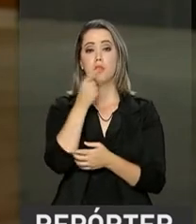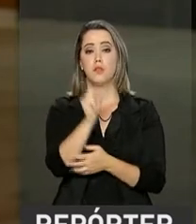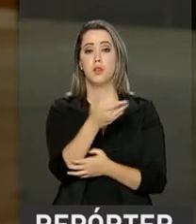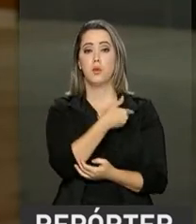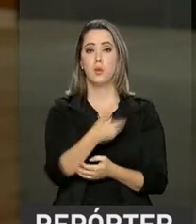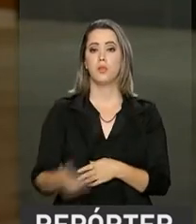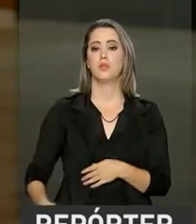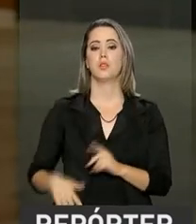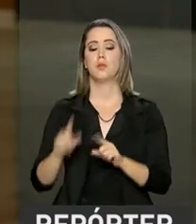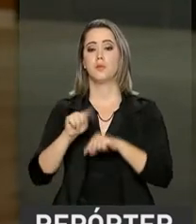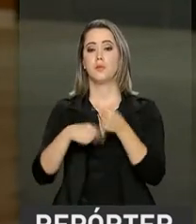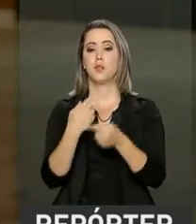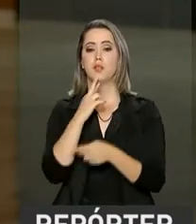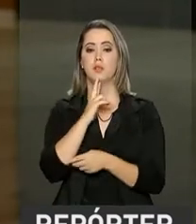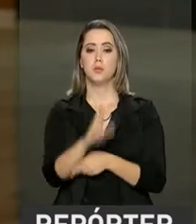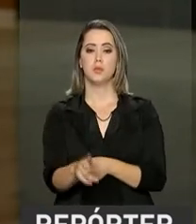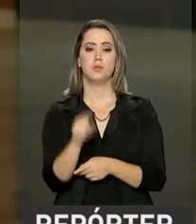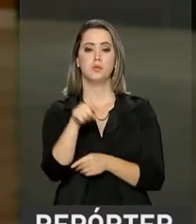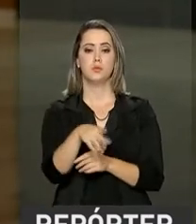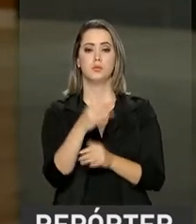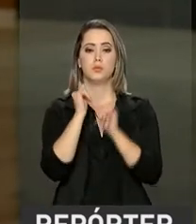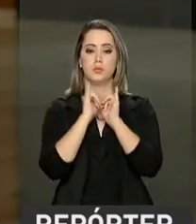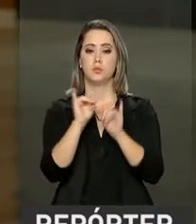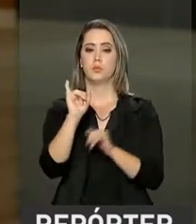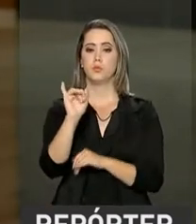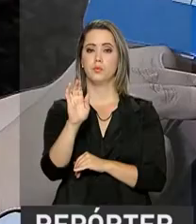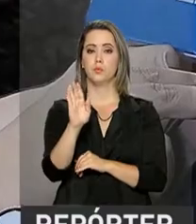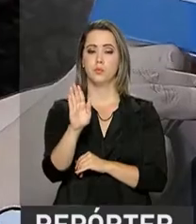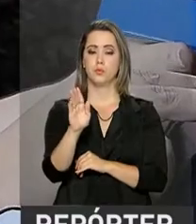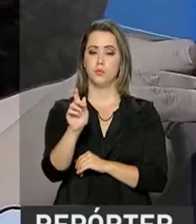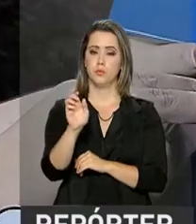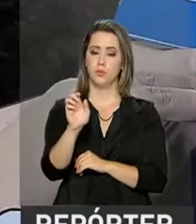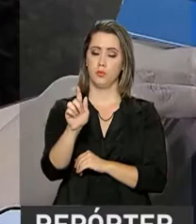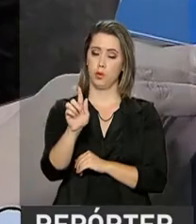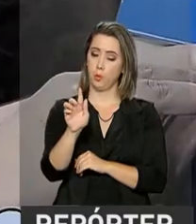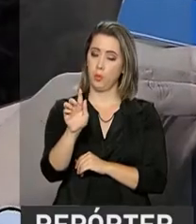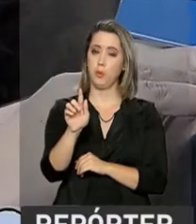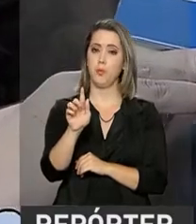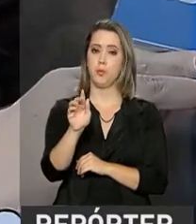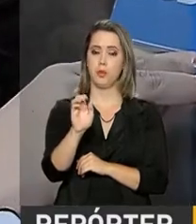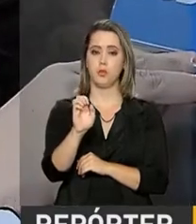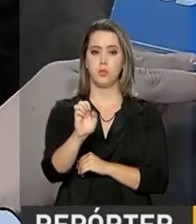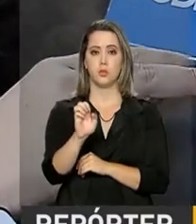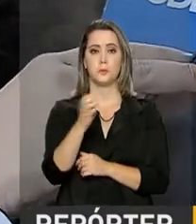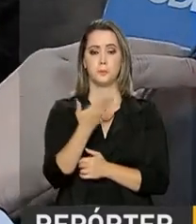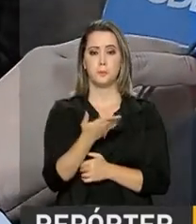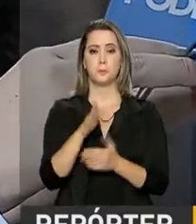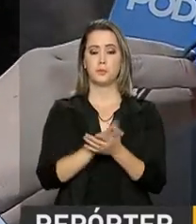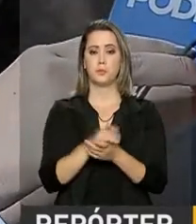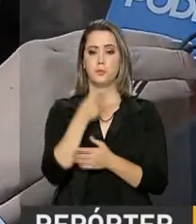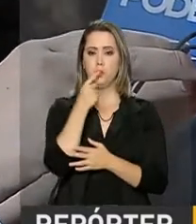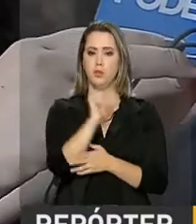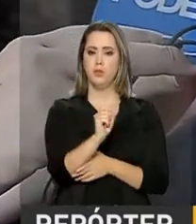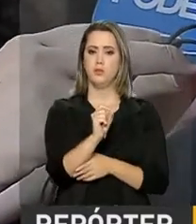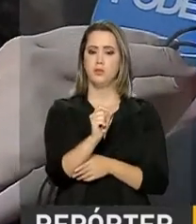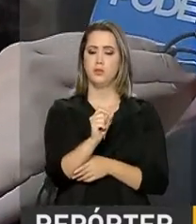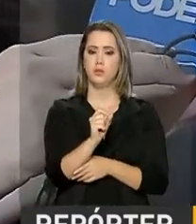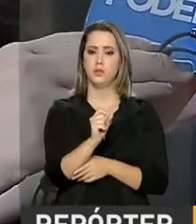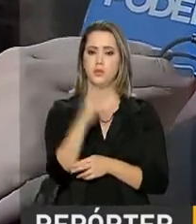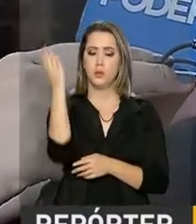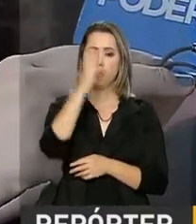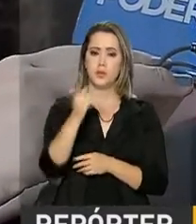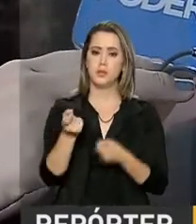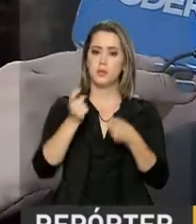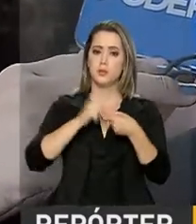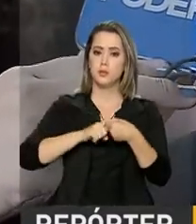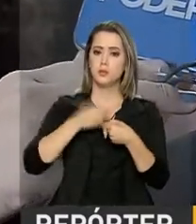governo depois do resultado divulgado pelo ibge isso significa que o brasil de fato retornou